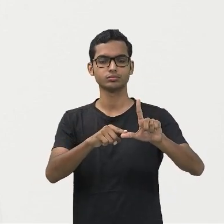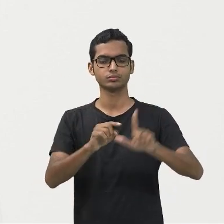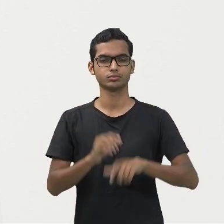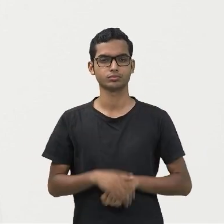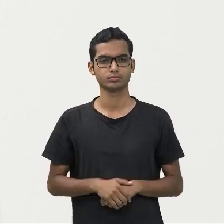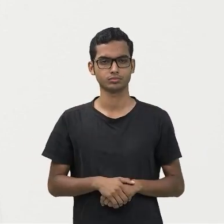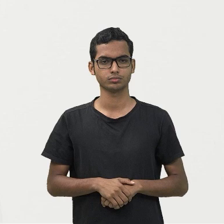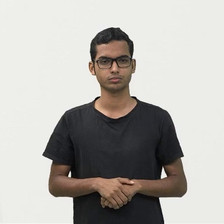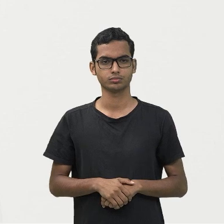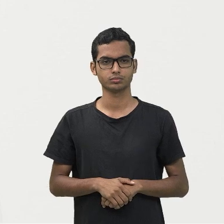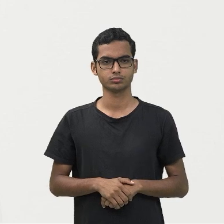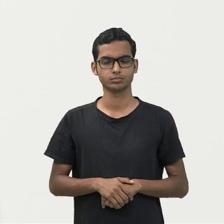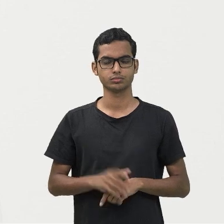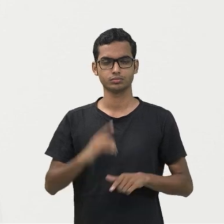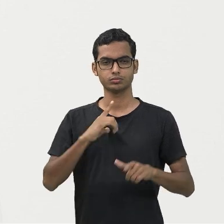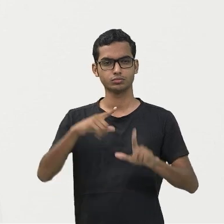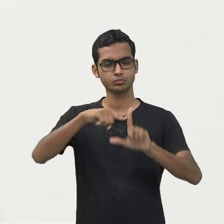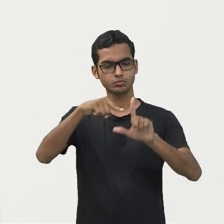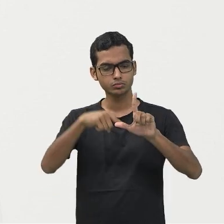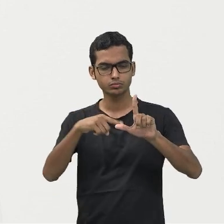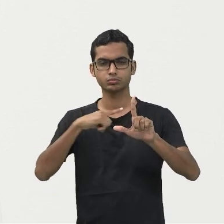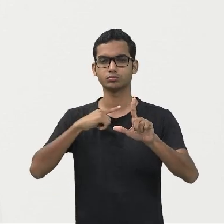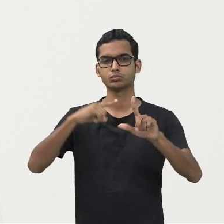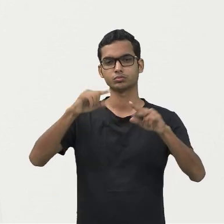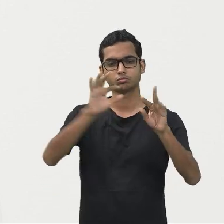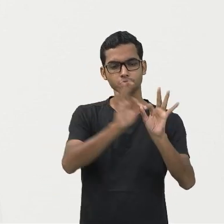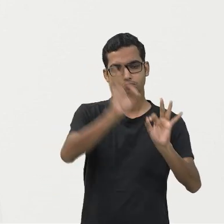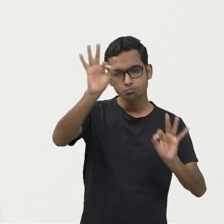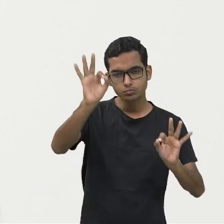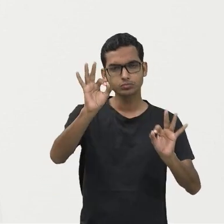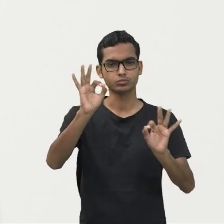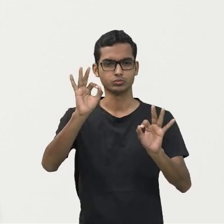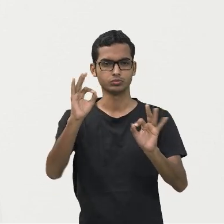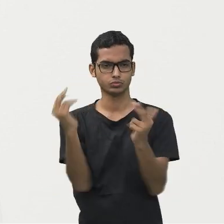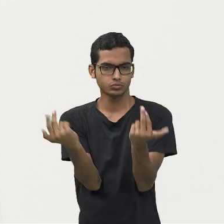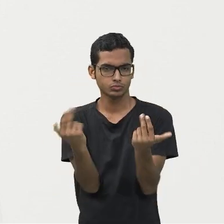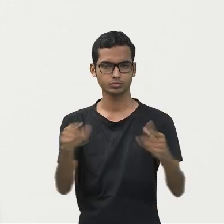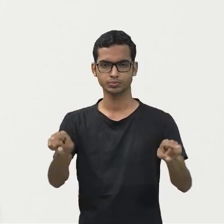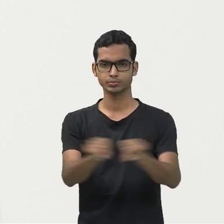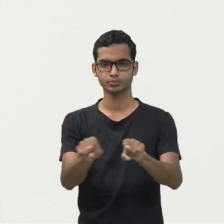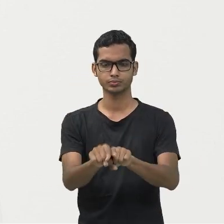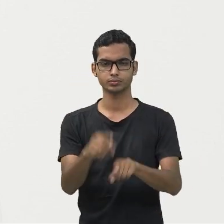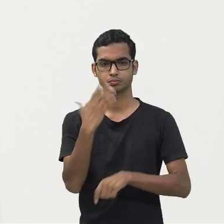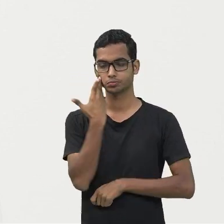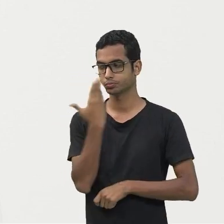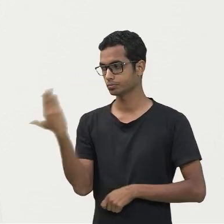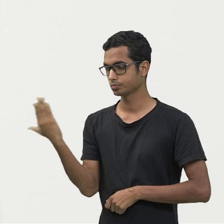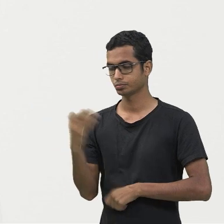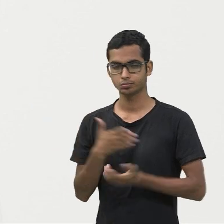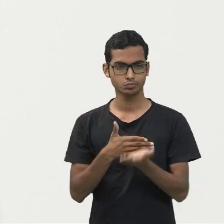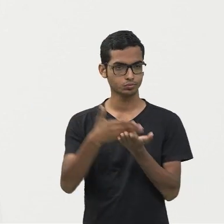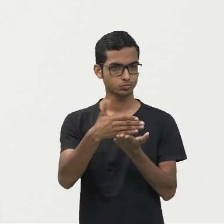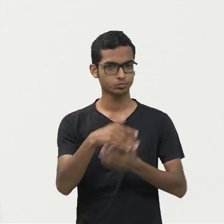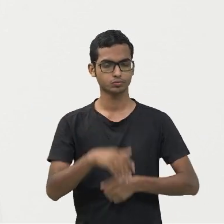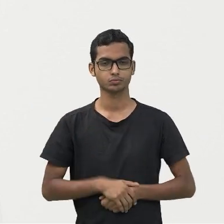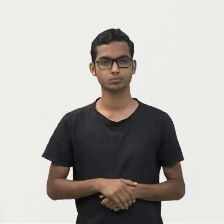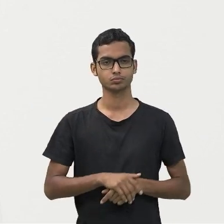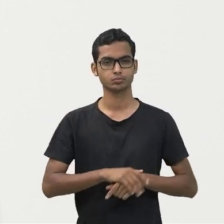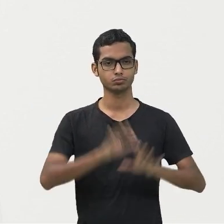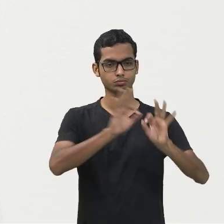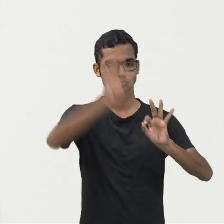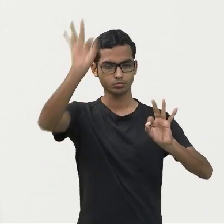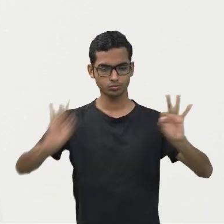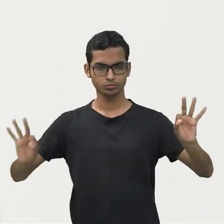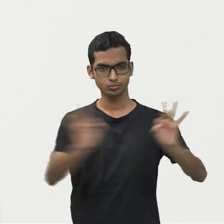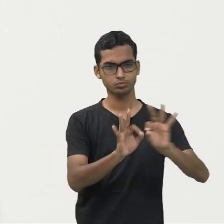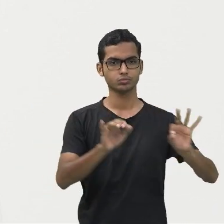seja, iguais, de mesma medida. Então aí o nosso polígono regular de três lados,